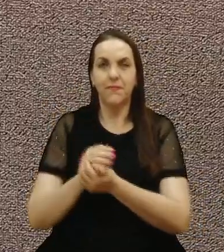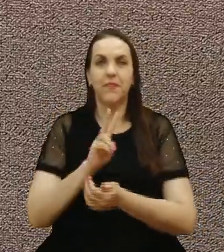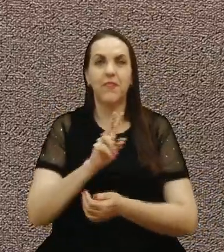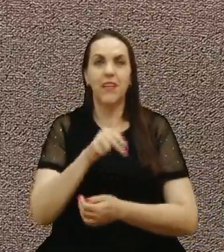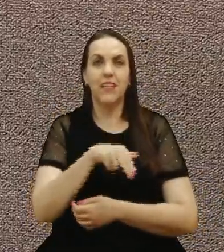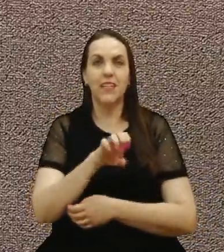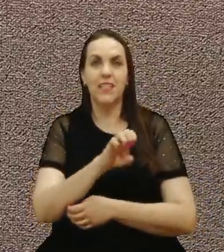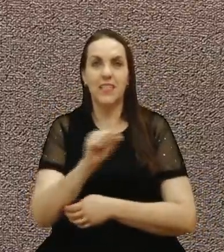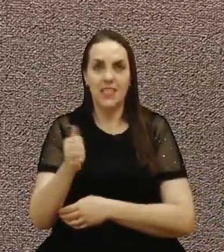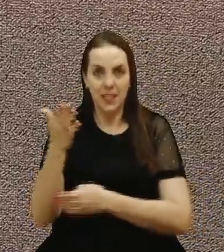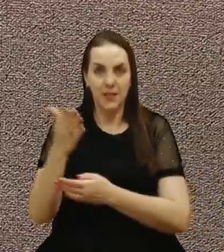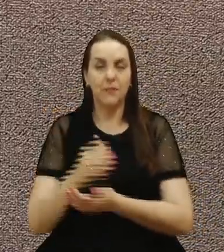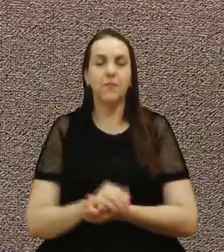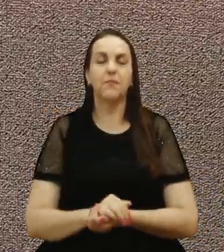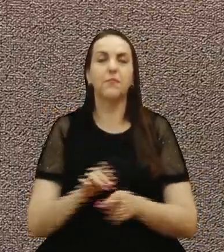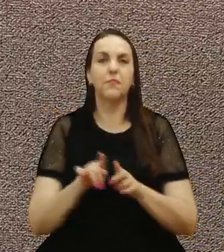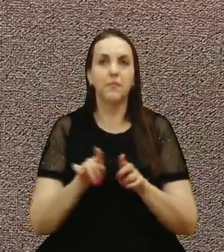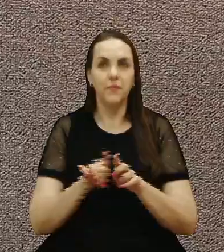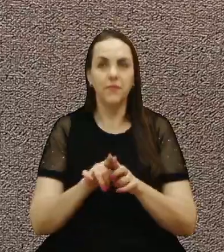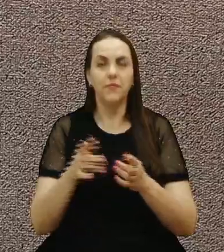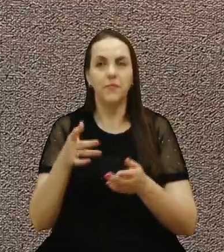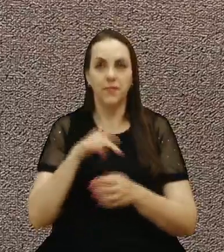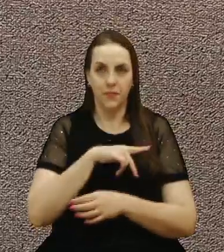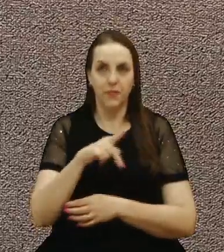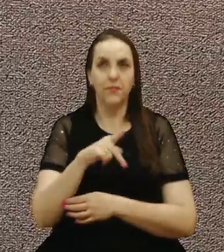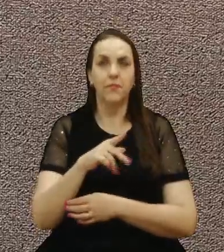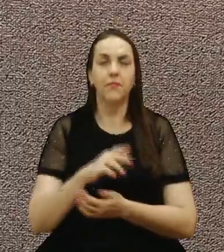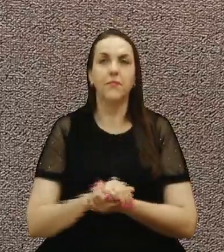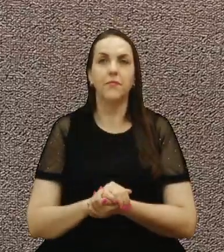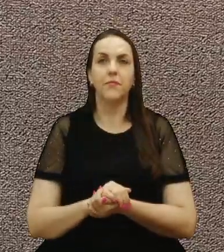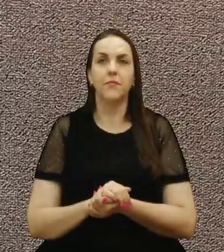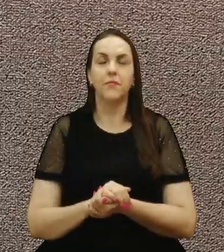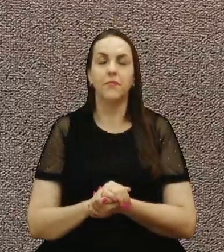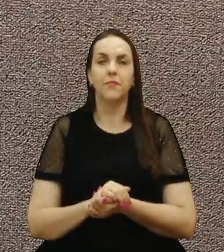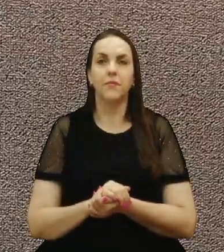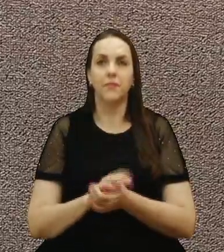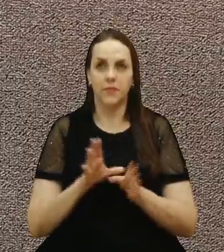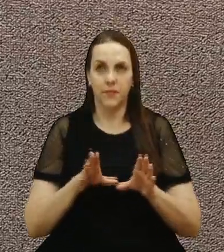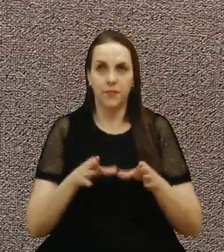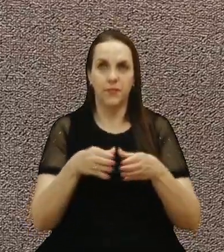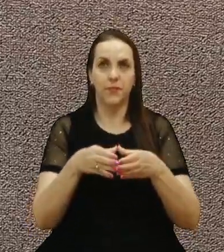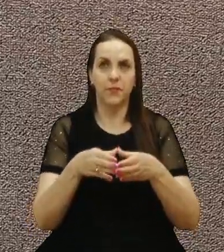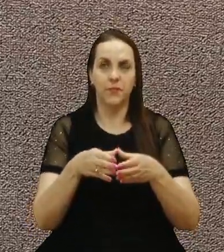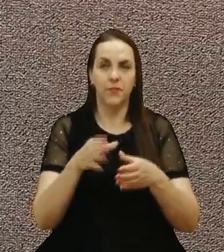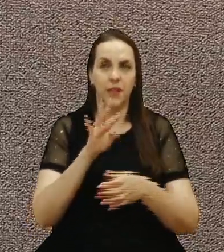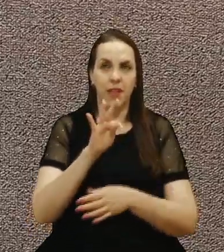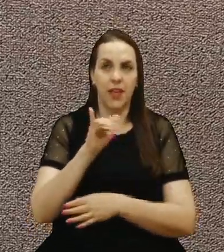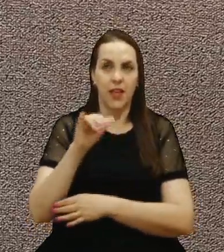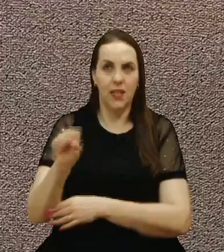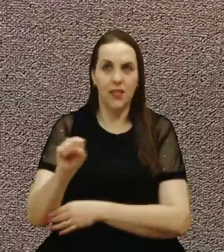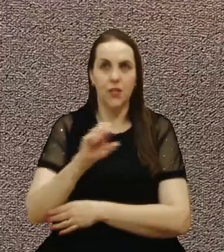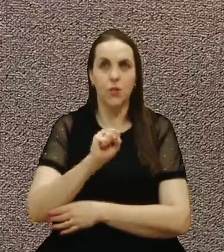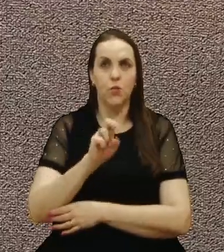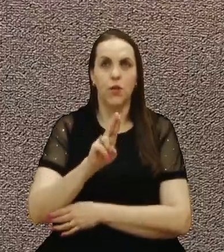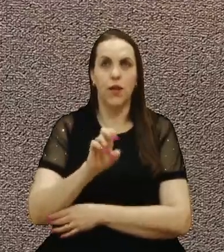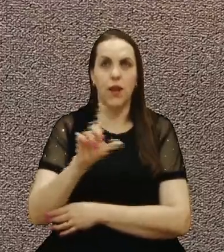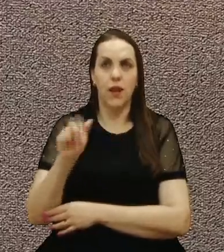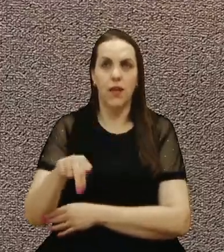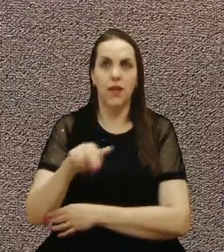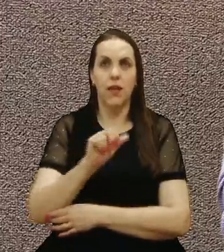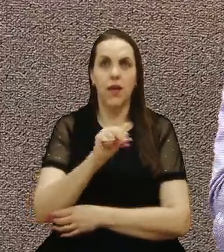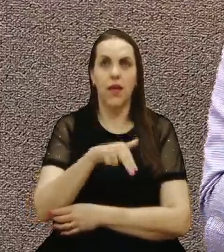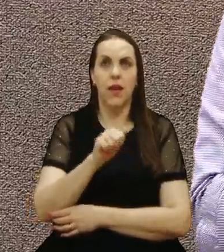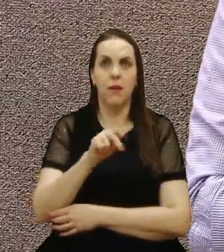Vanessa, o presidente também está aí presente, a comissão, a Thaís, o senhor falou, a Suelen, a Ana Paula e o Fernando, que